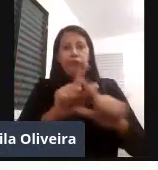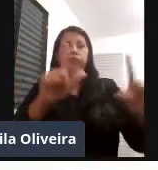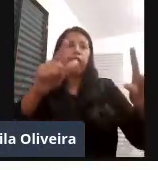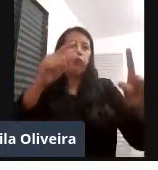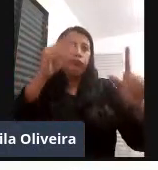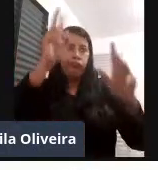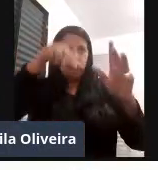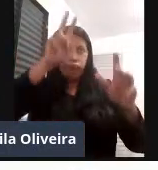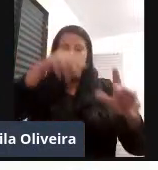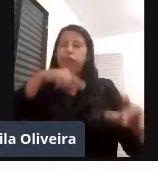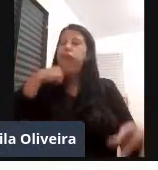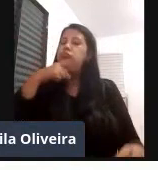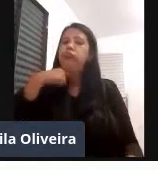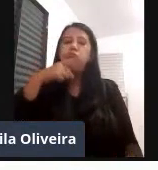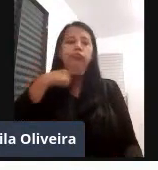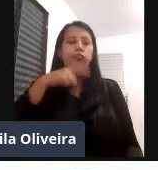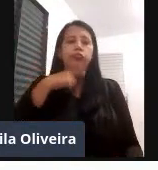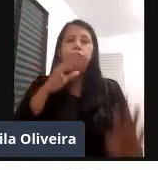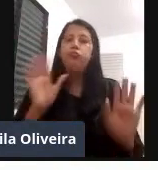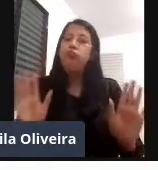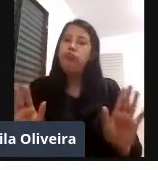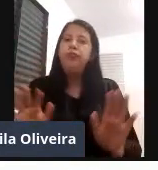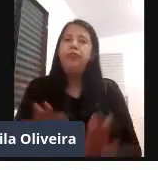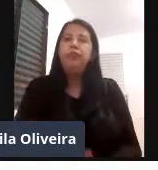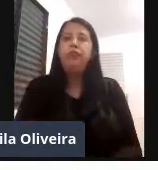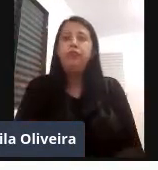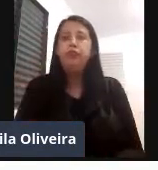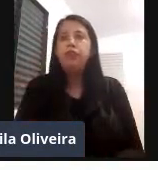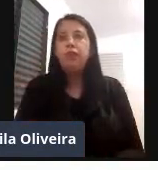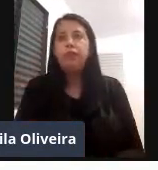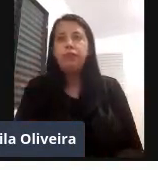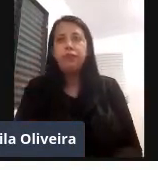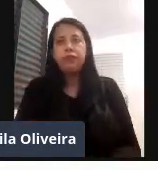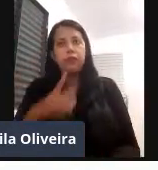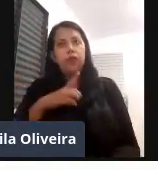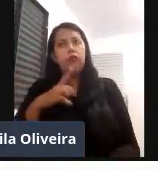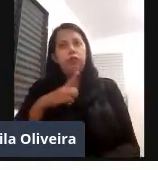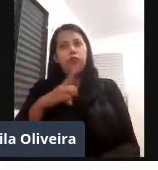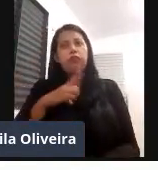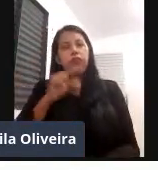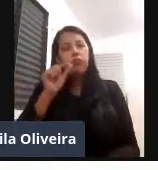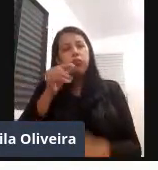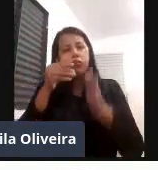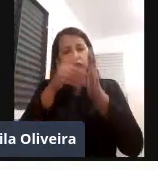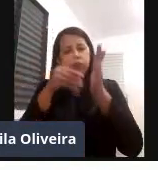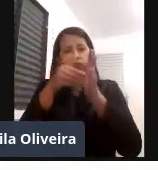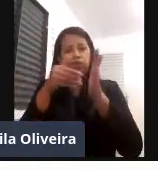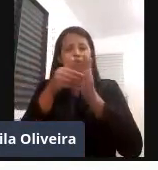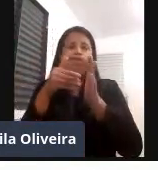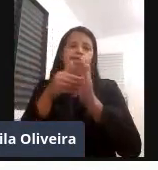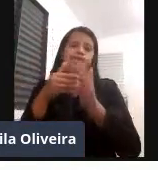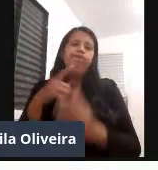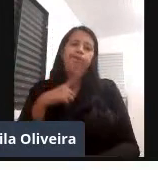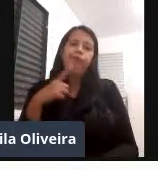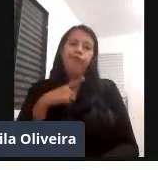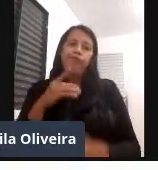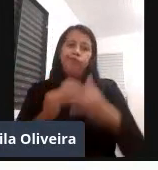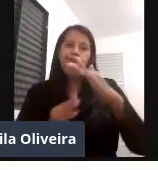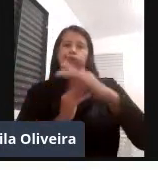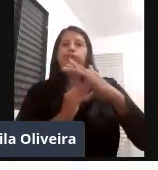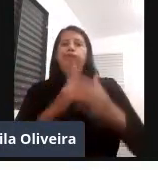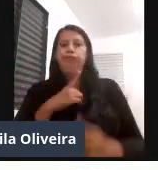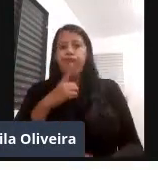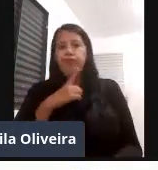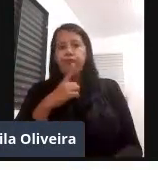corpo de pessoas que fazem parte da instituição. Então, ela tem uma certa limitação do acesso à base de dados